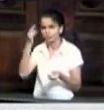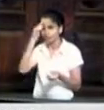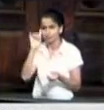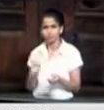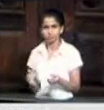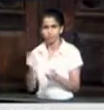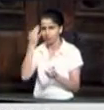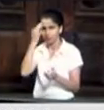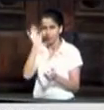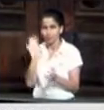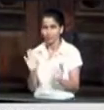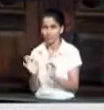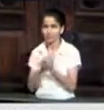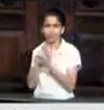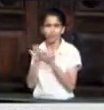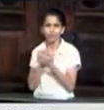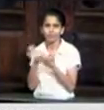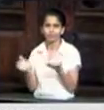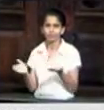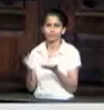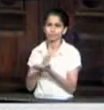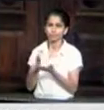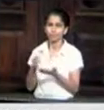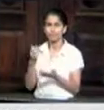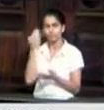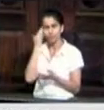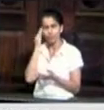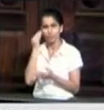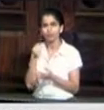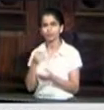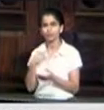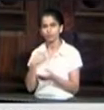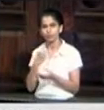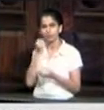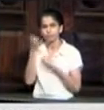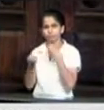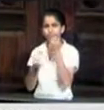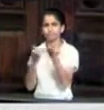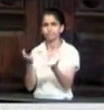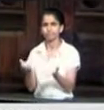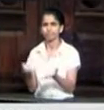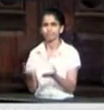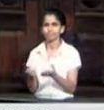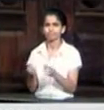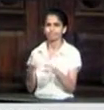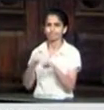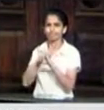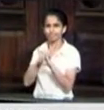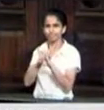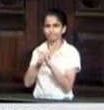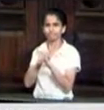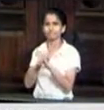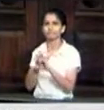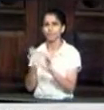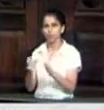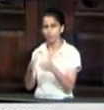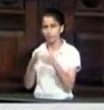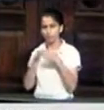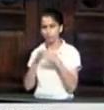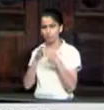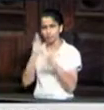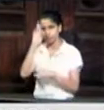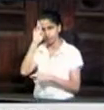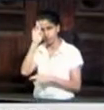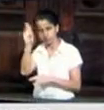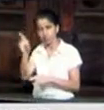esse processo. Talvez alguns entendam a minha fala de uma forma distorcida, mas eu peço responsabilidade